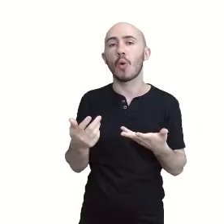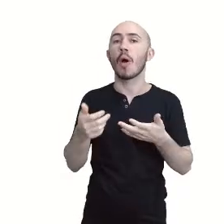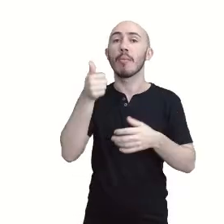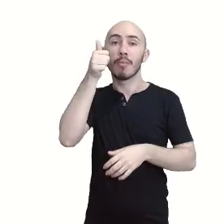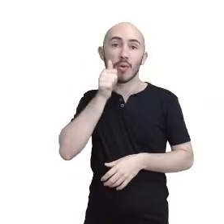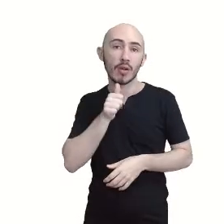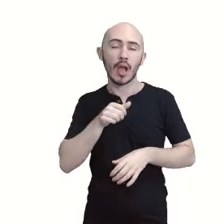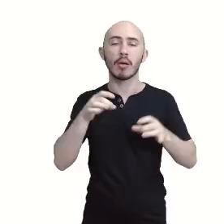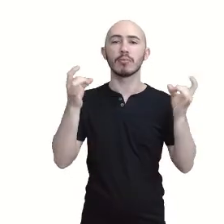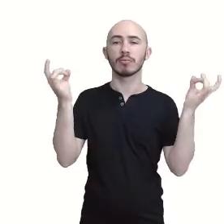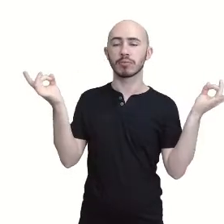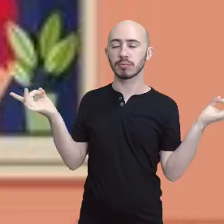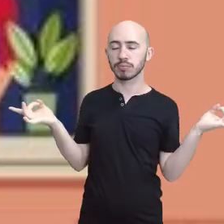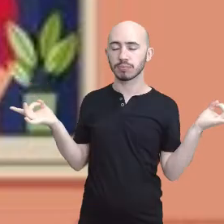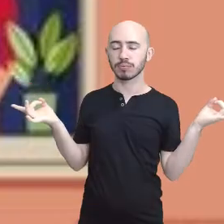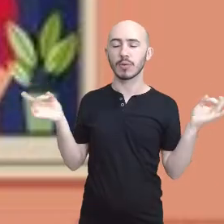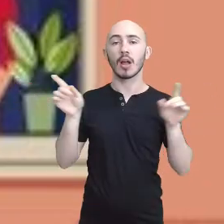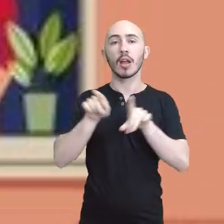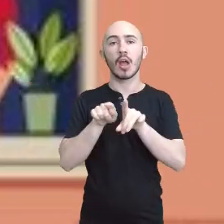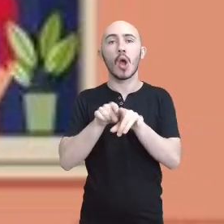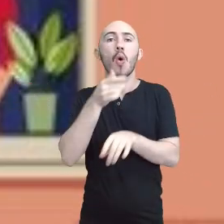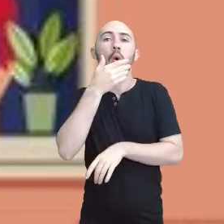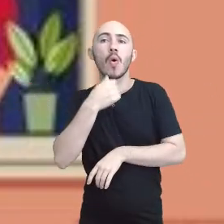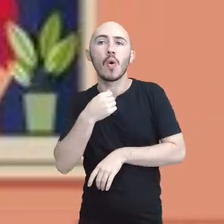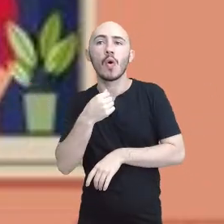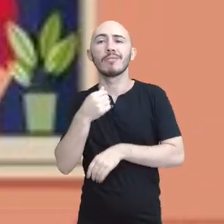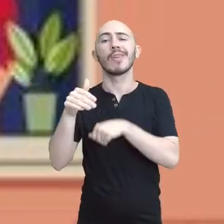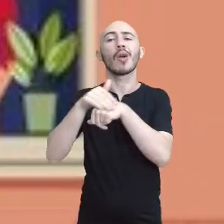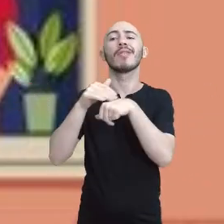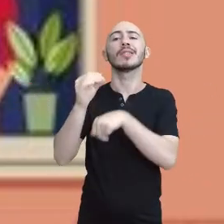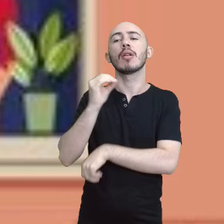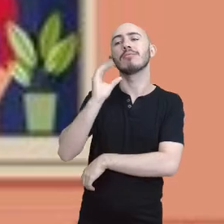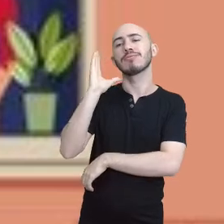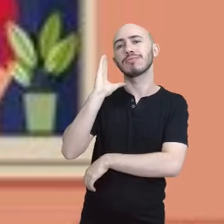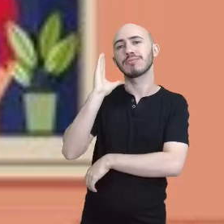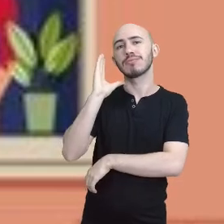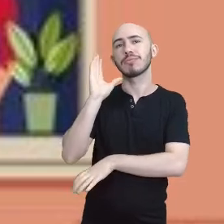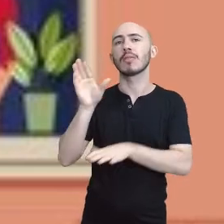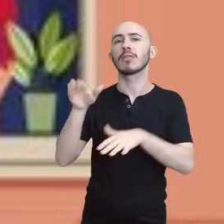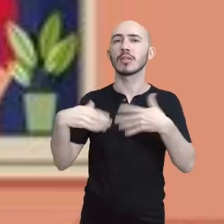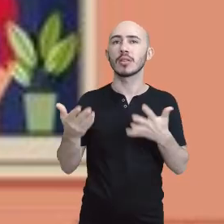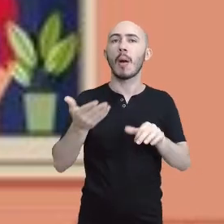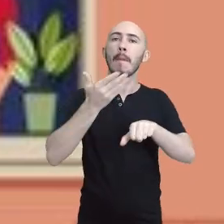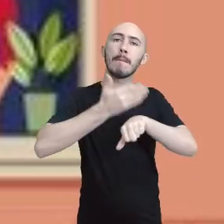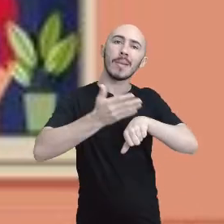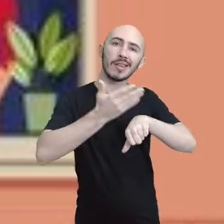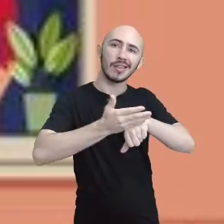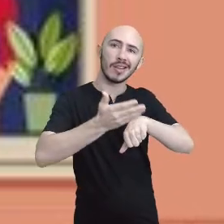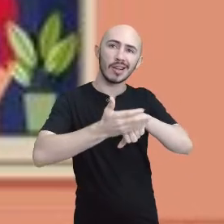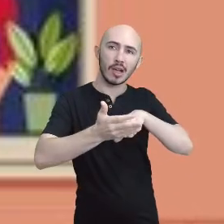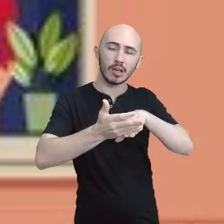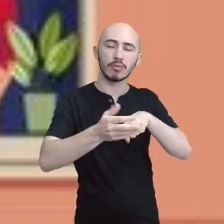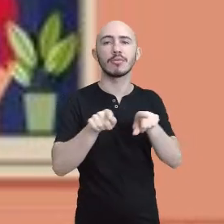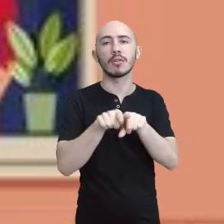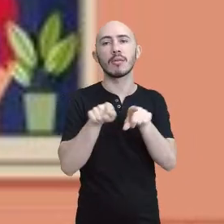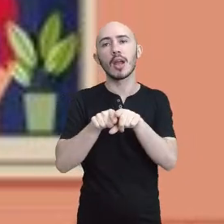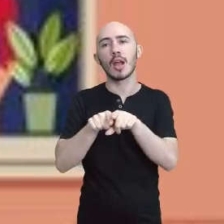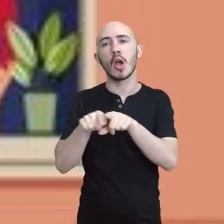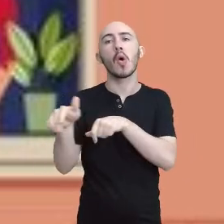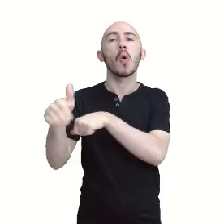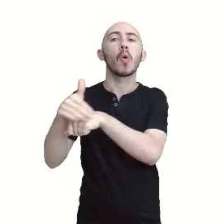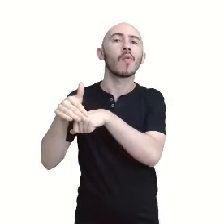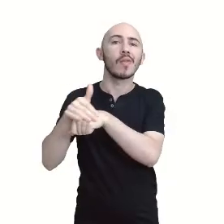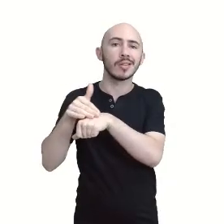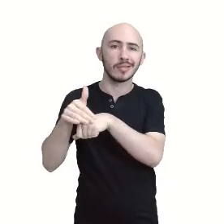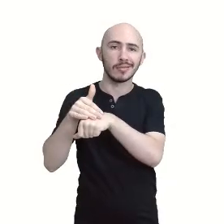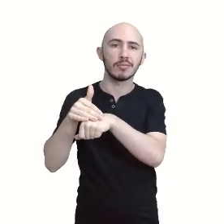está conversando no celular. Então percebam, praticando, conversando. O que é